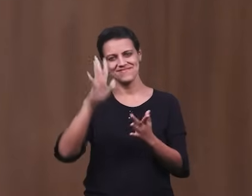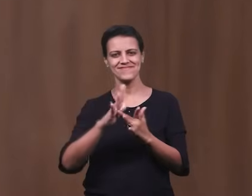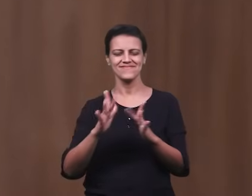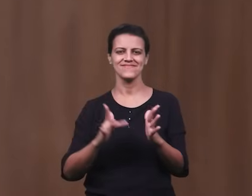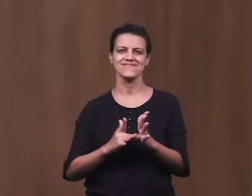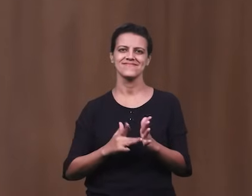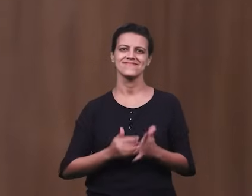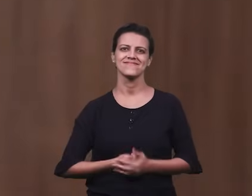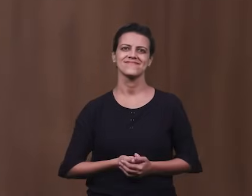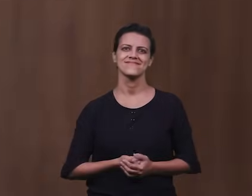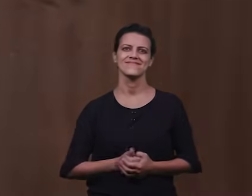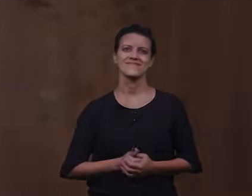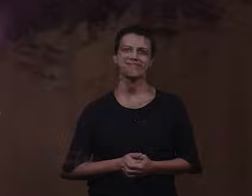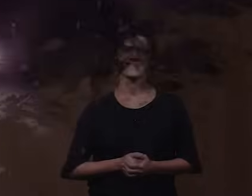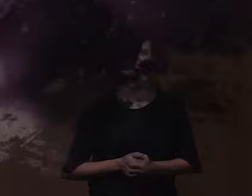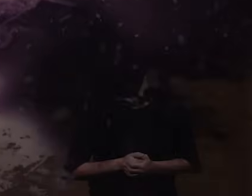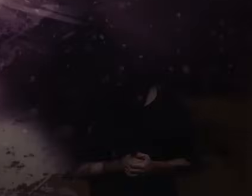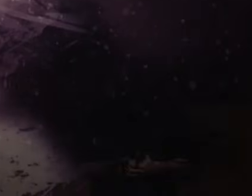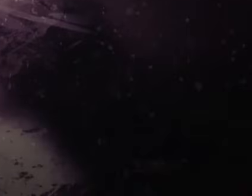Senhor Jesus.